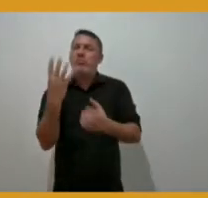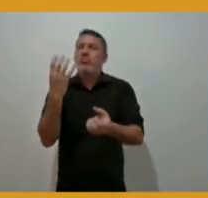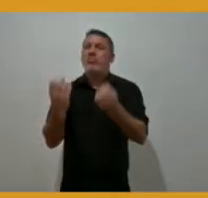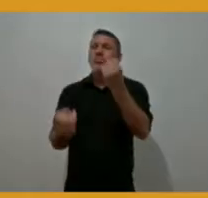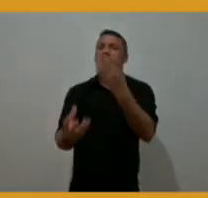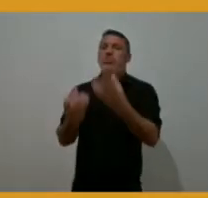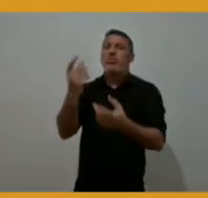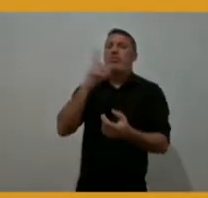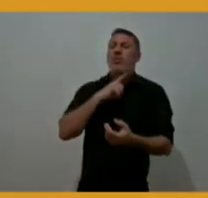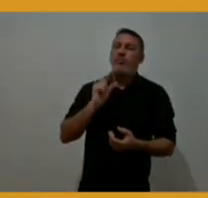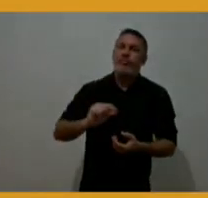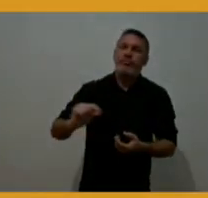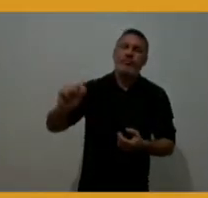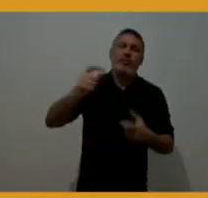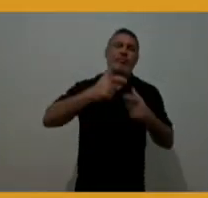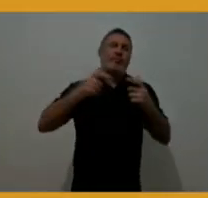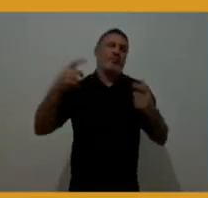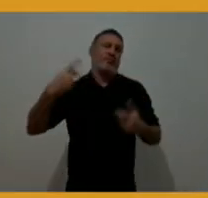Espírito Santo.